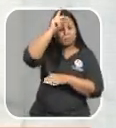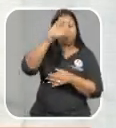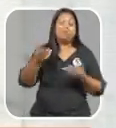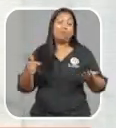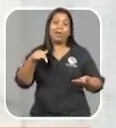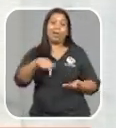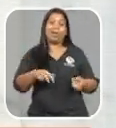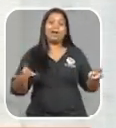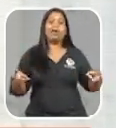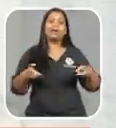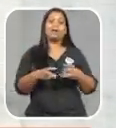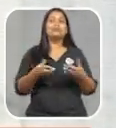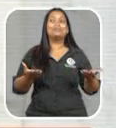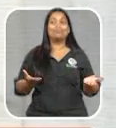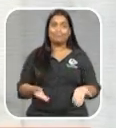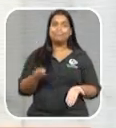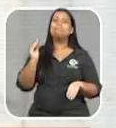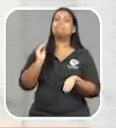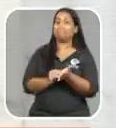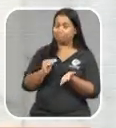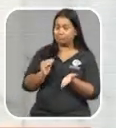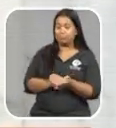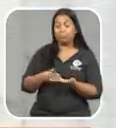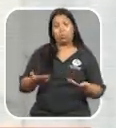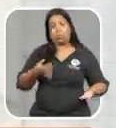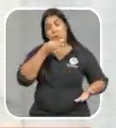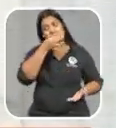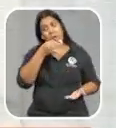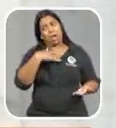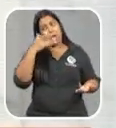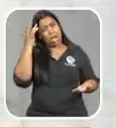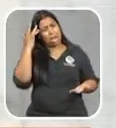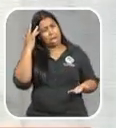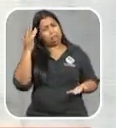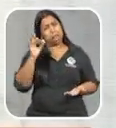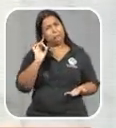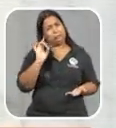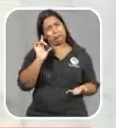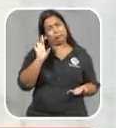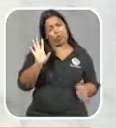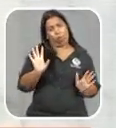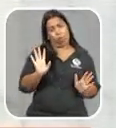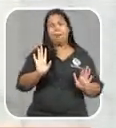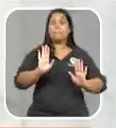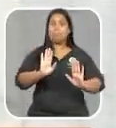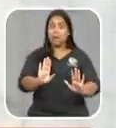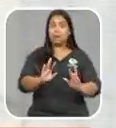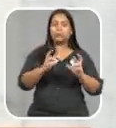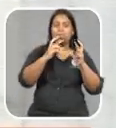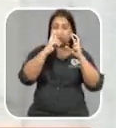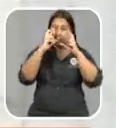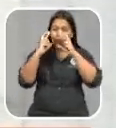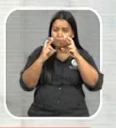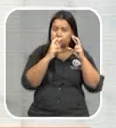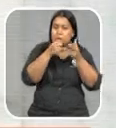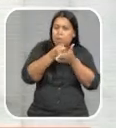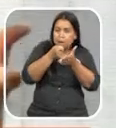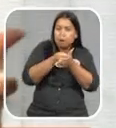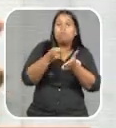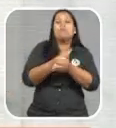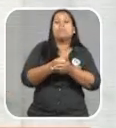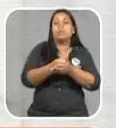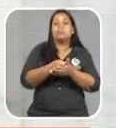a fiscalização, a cobrança, e ela se dá de várias formas. Desde um instrumento mais importante e mais robusto,